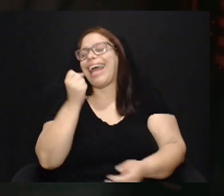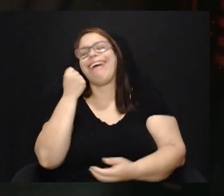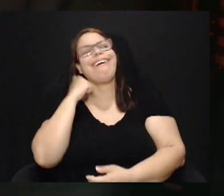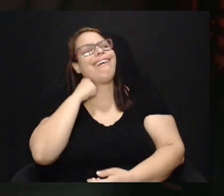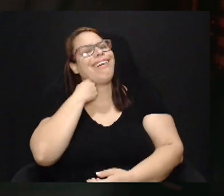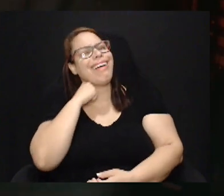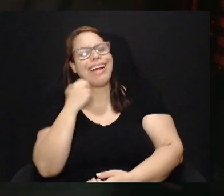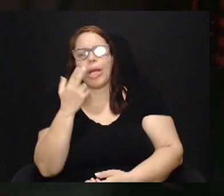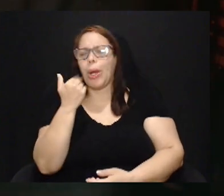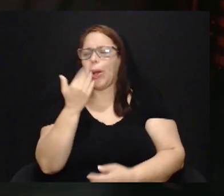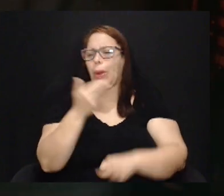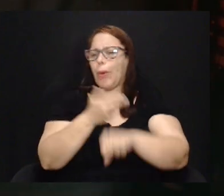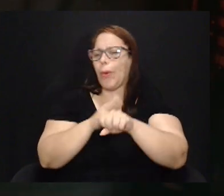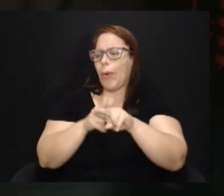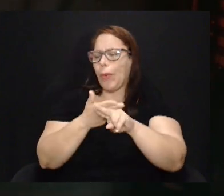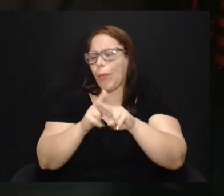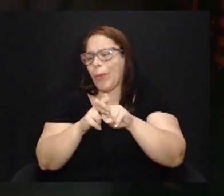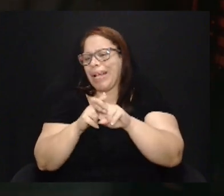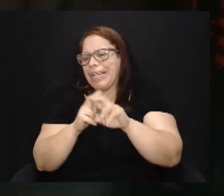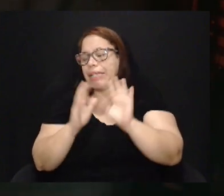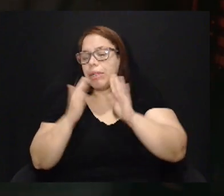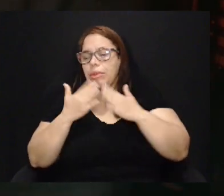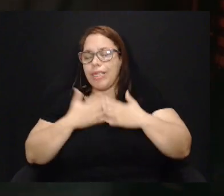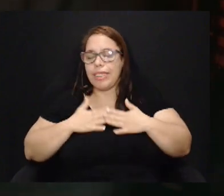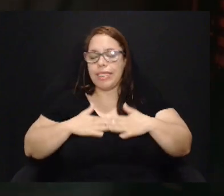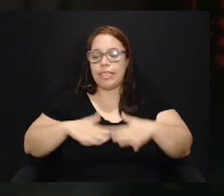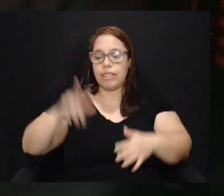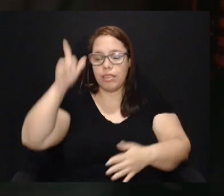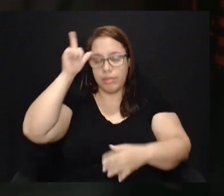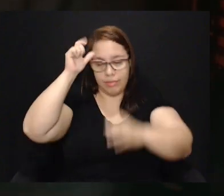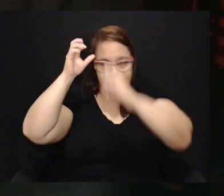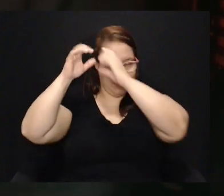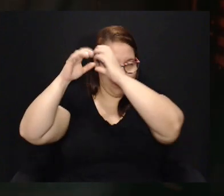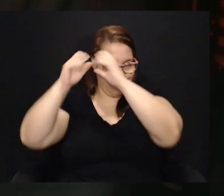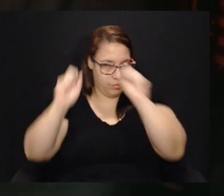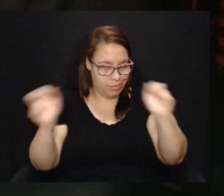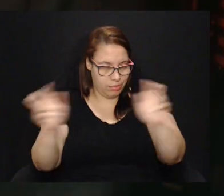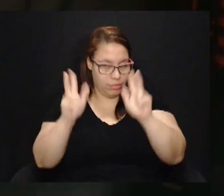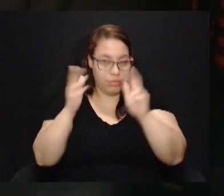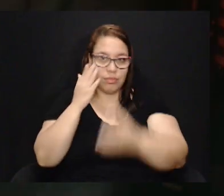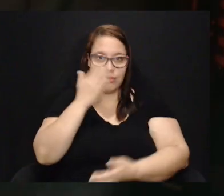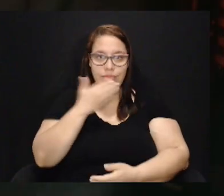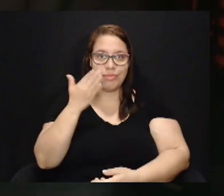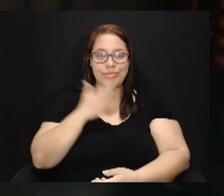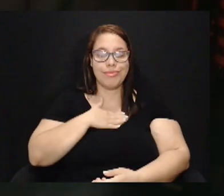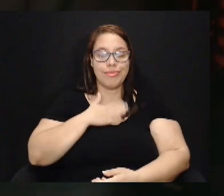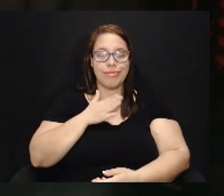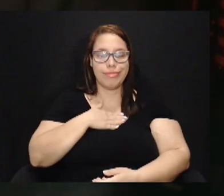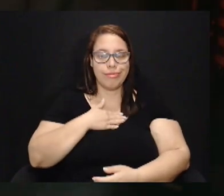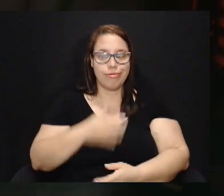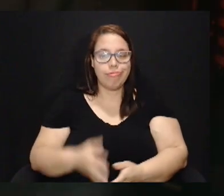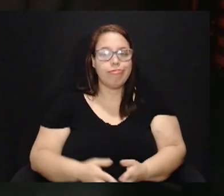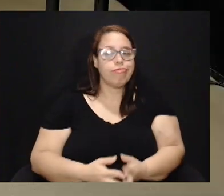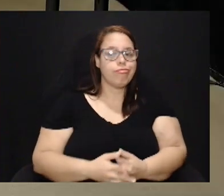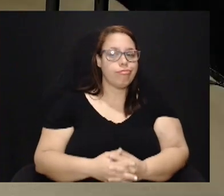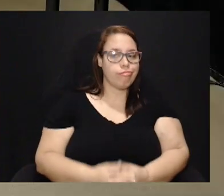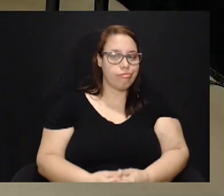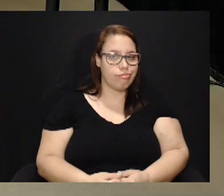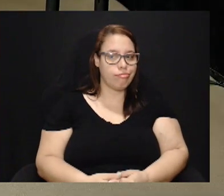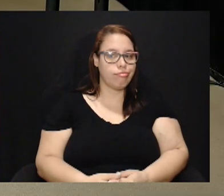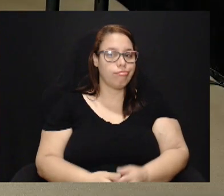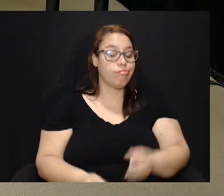para desestressar, né? Exatamente. É o cérebro dando um sinal, açúcar para mim, né? E a gente volta na questão que